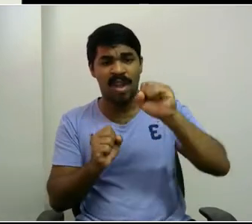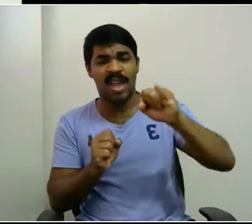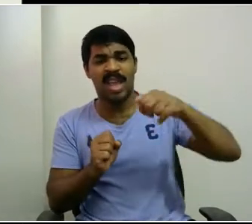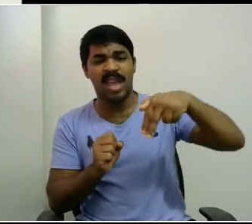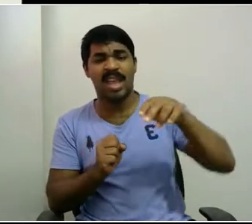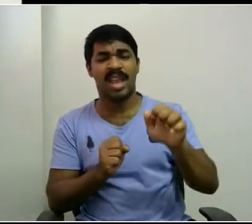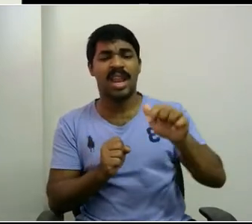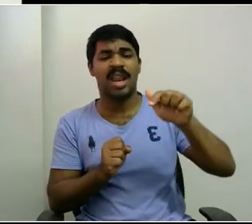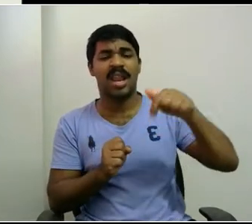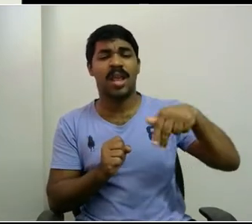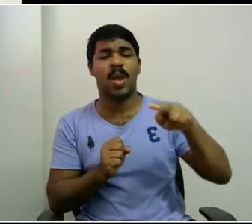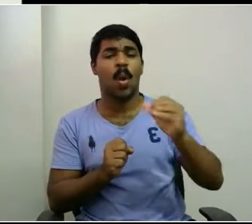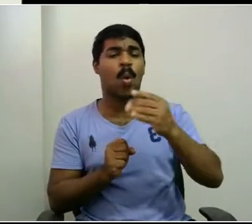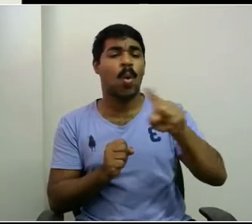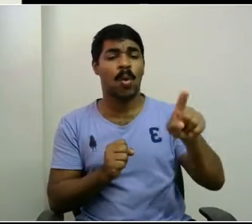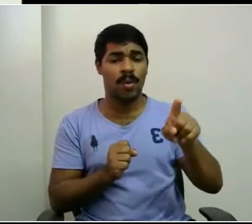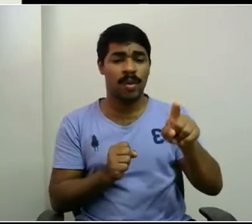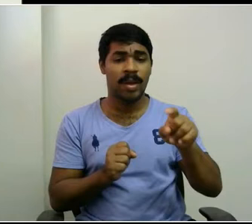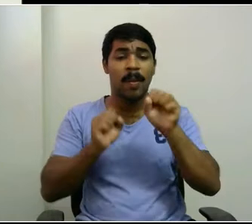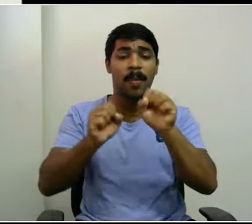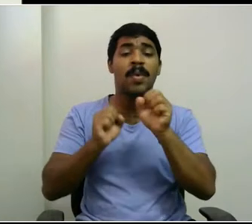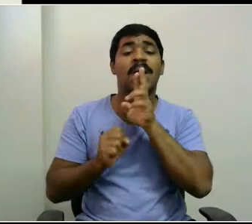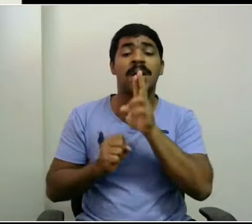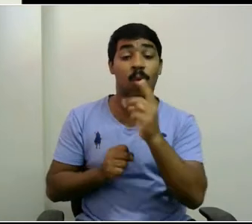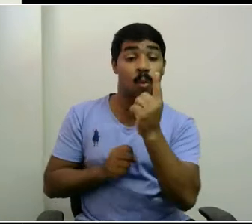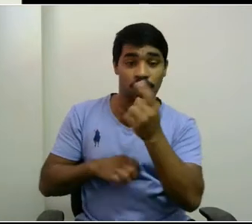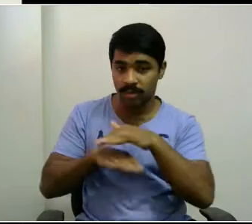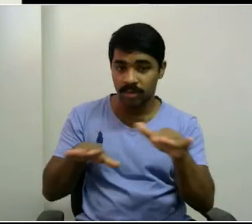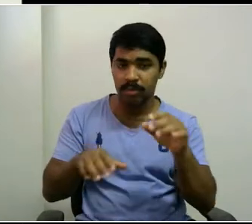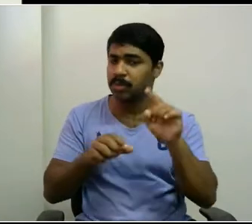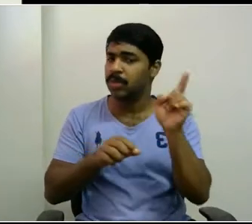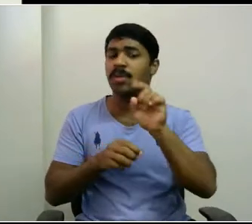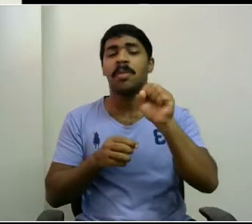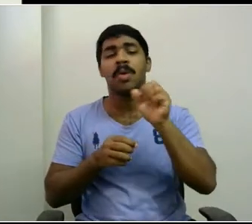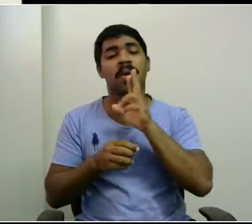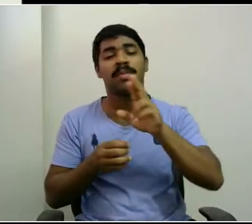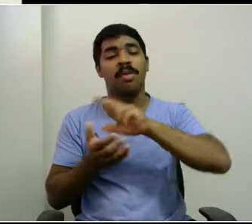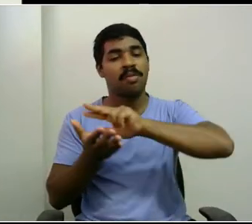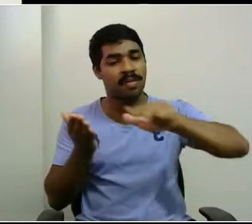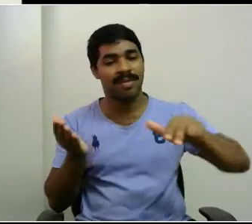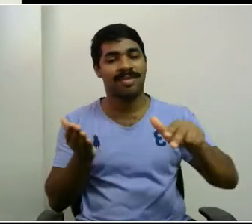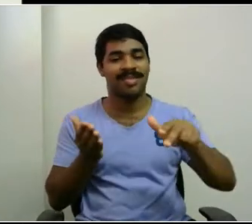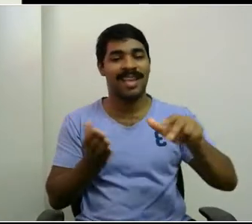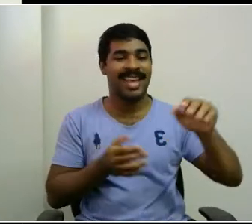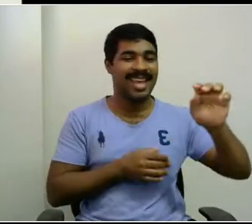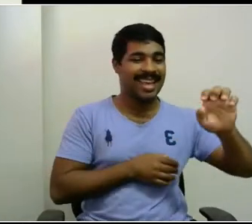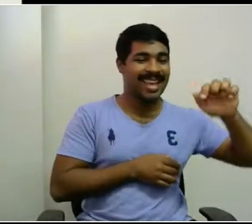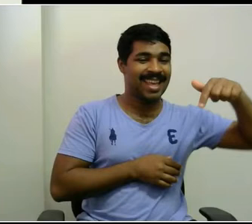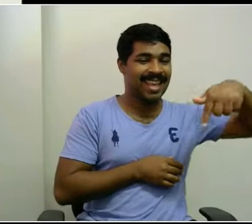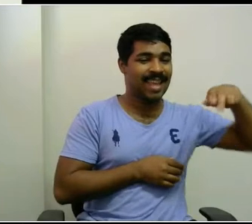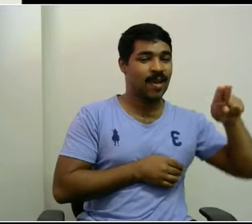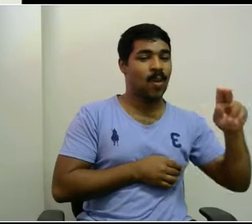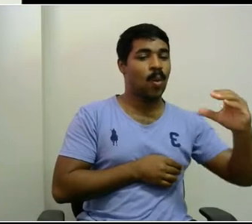equação, ela possui inúmeras soluções, e não somente uma única. O conjunto de todos os valores que tornam a inequação